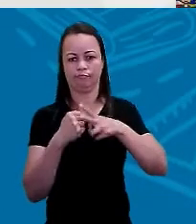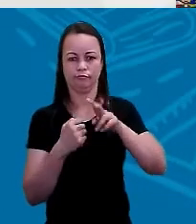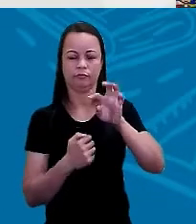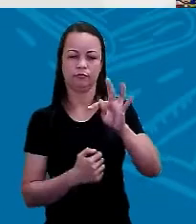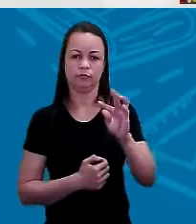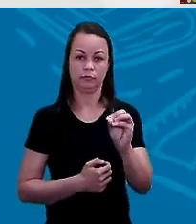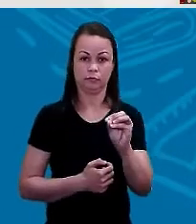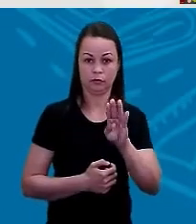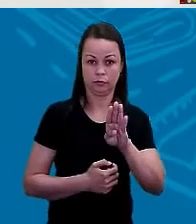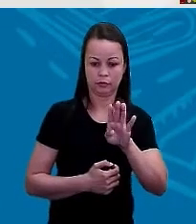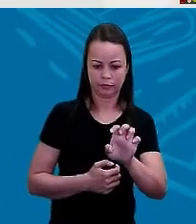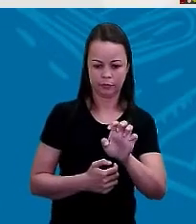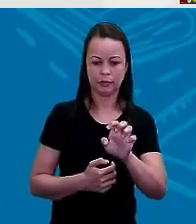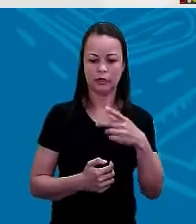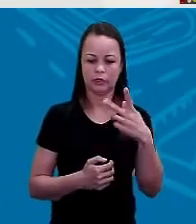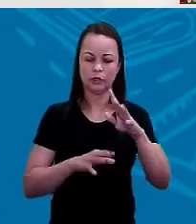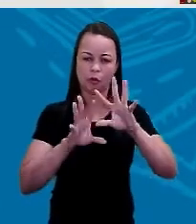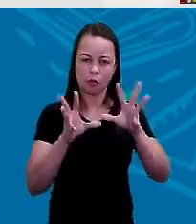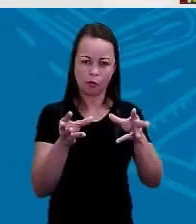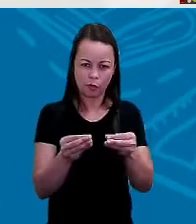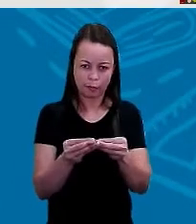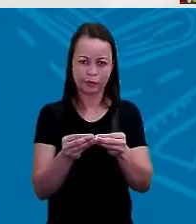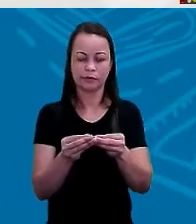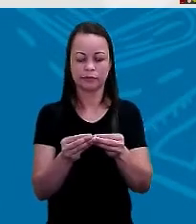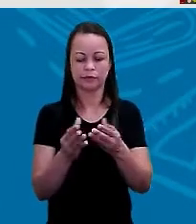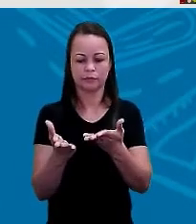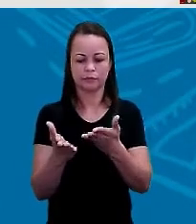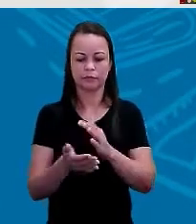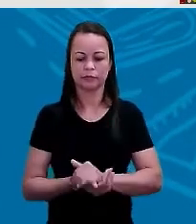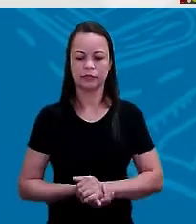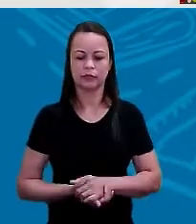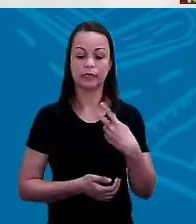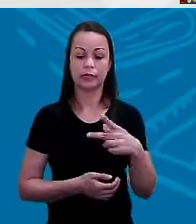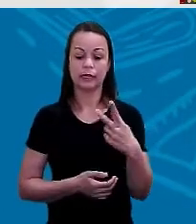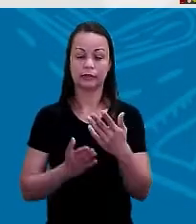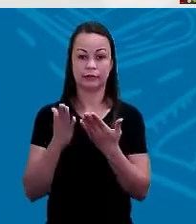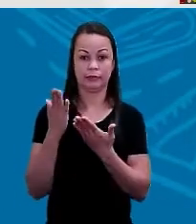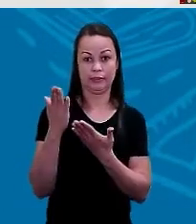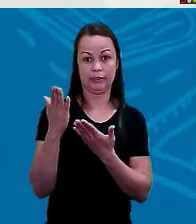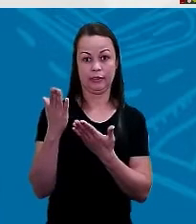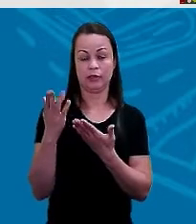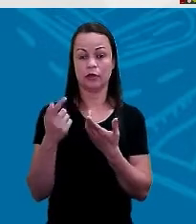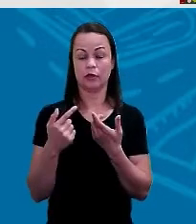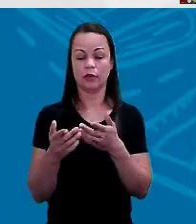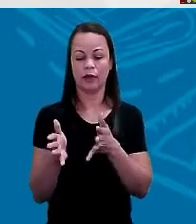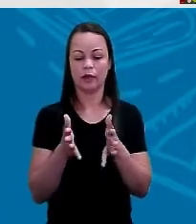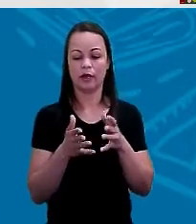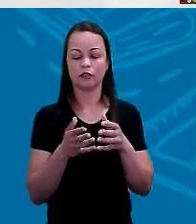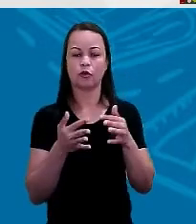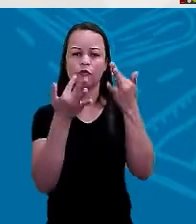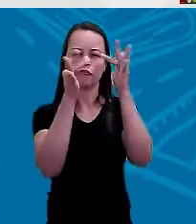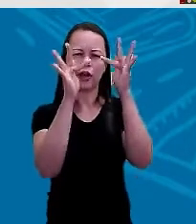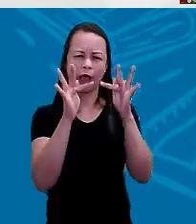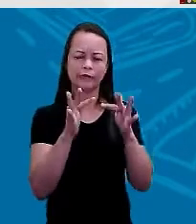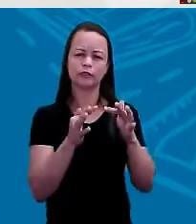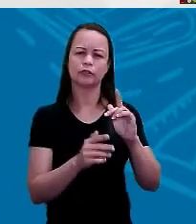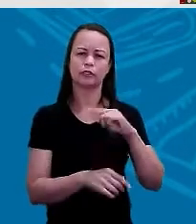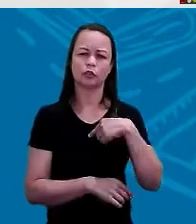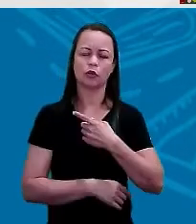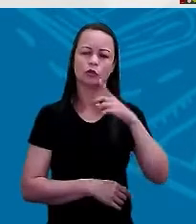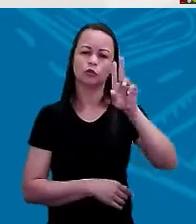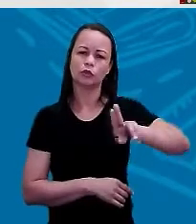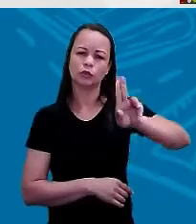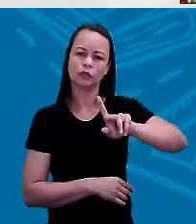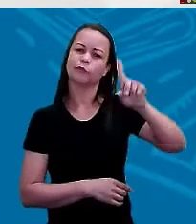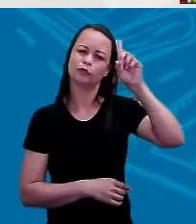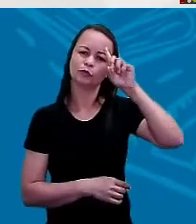certo? Aqui é uma complementação, mas eu quero me deter aqui na usual phrase, que são aquelas frases úteis do dia a dia. Então, ó, vocês estão